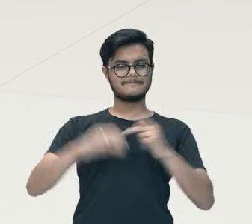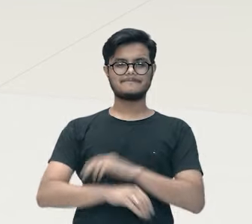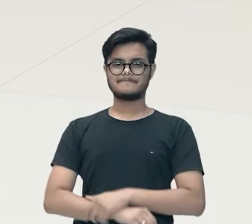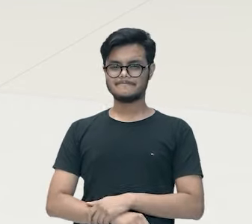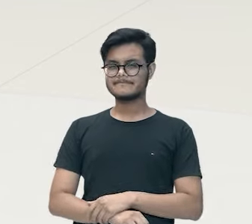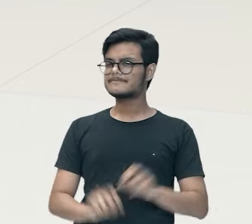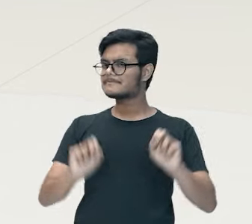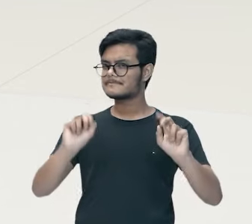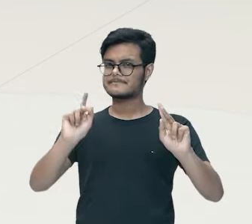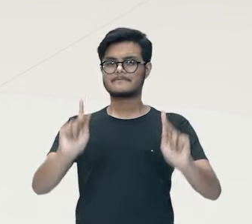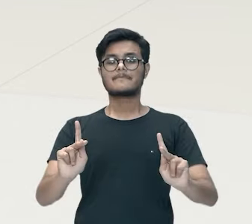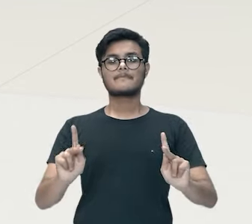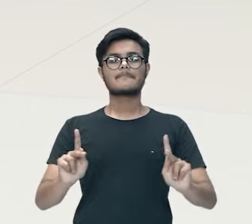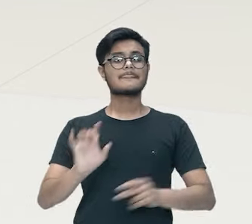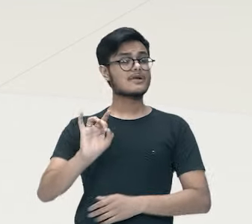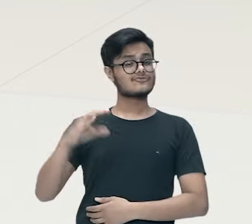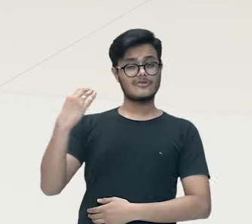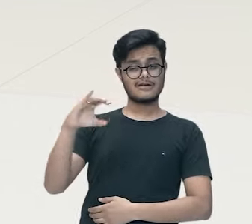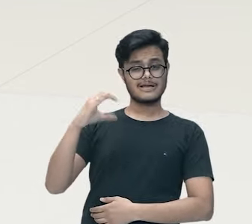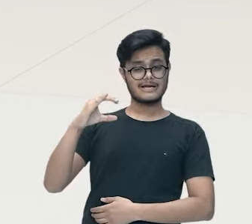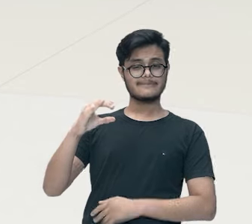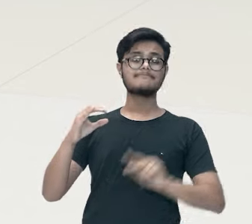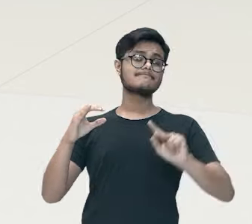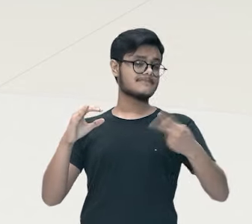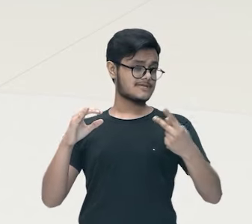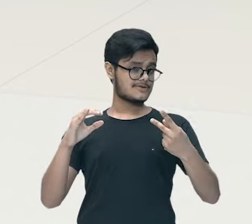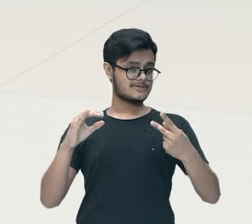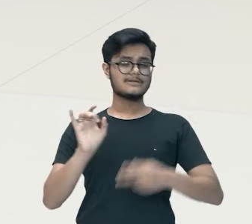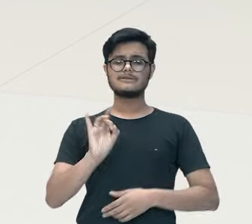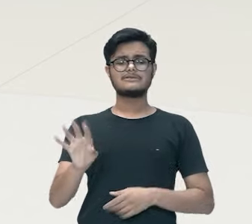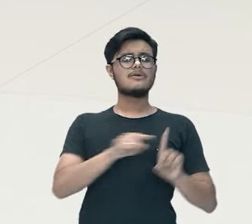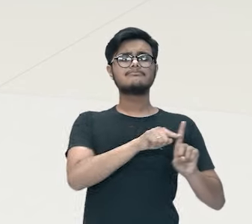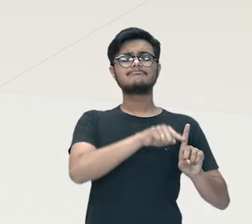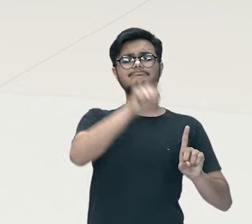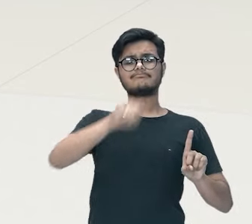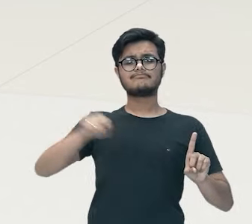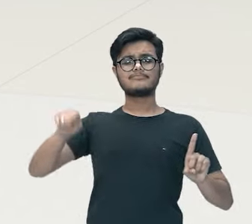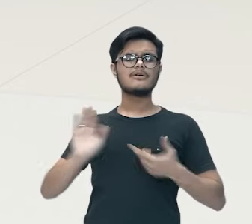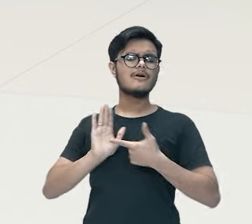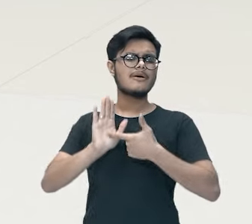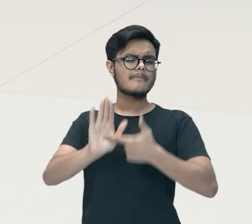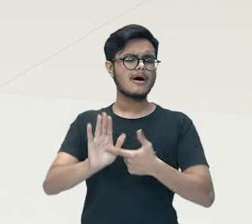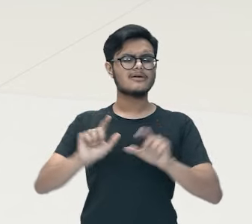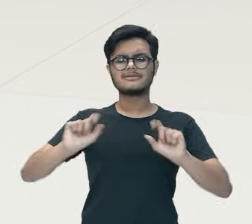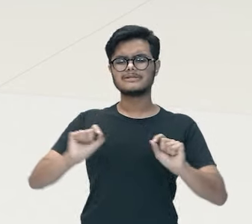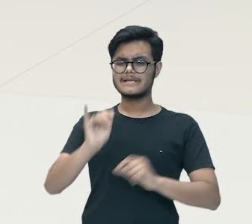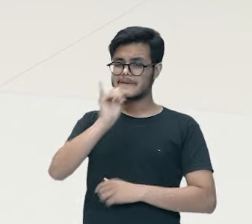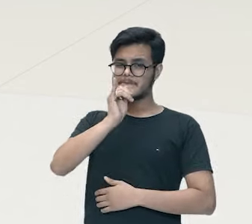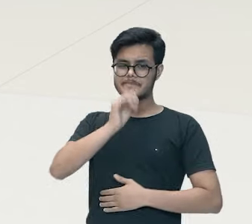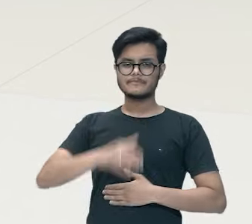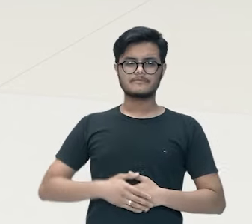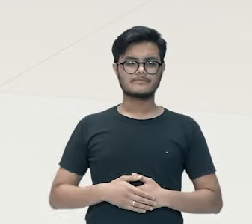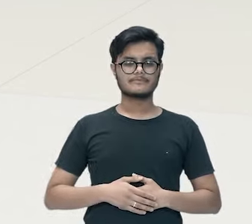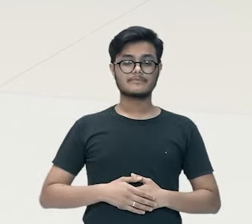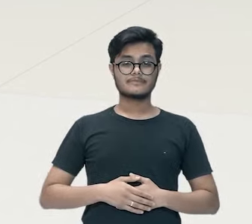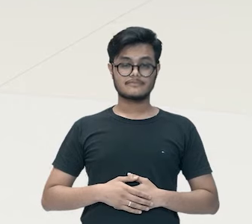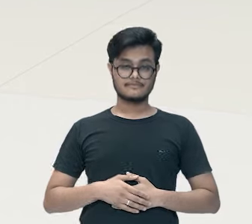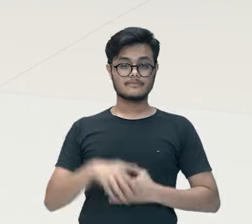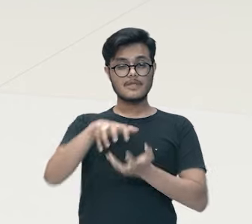são aqueles que possuem apenas carbonos e hidrogênios. E aí eu trago para vocês o GLP, gás liquefeito